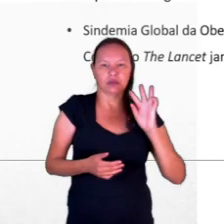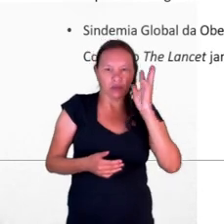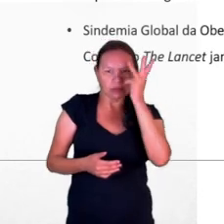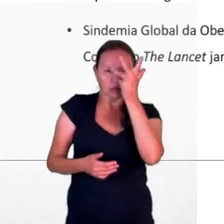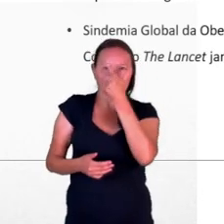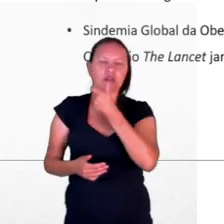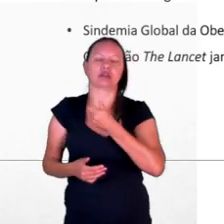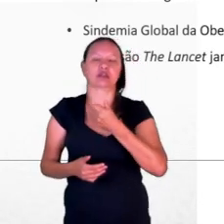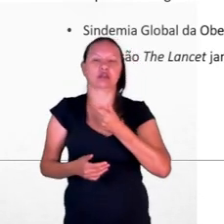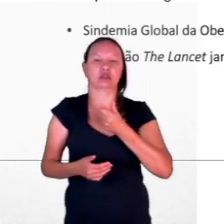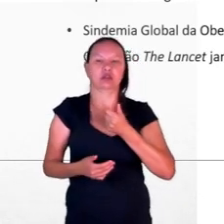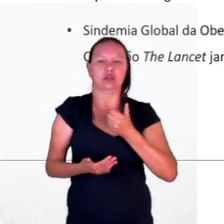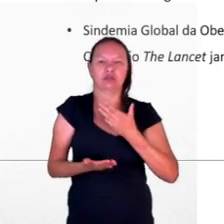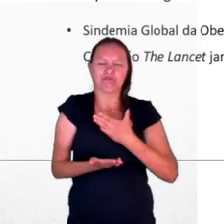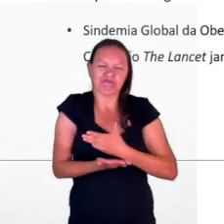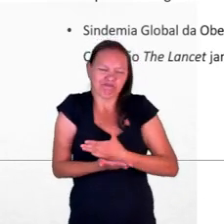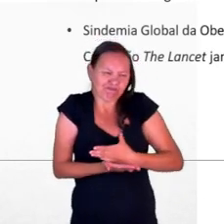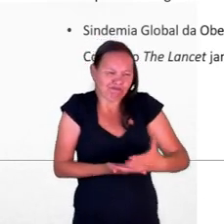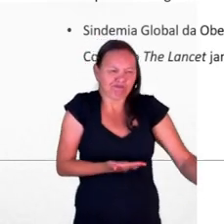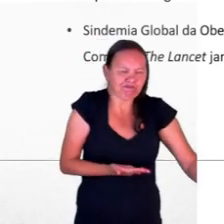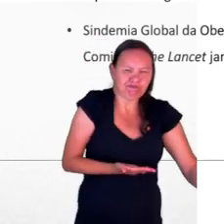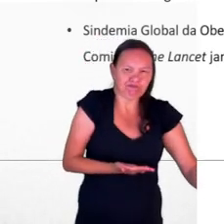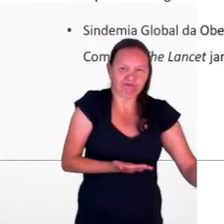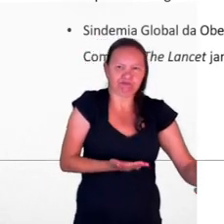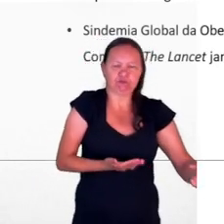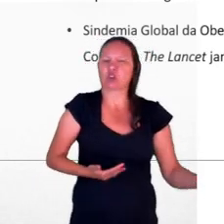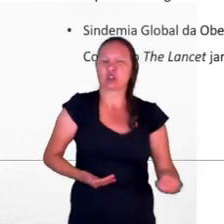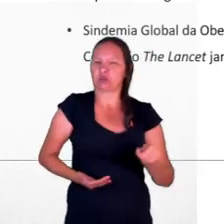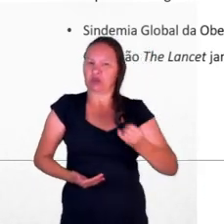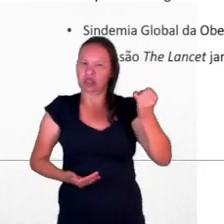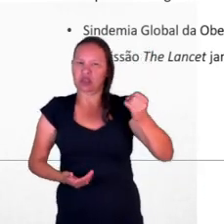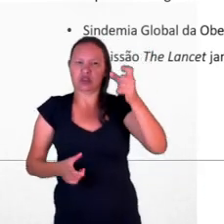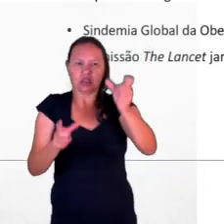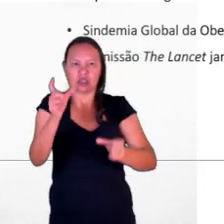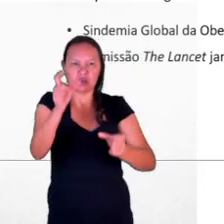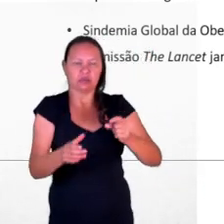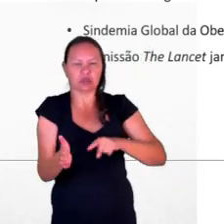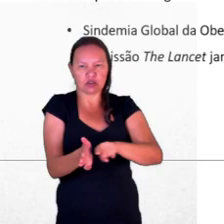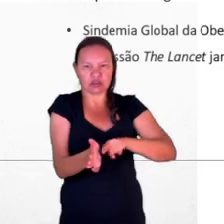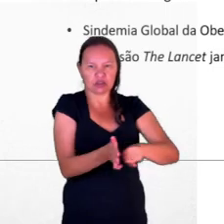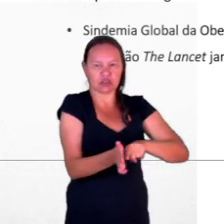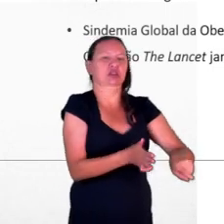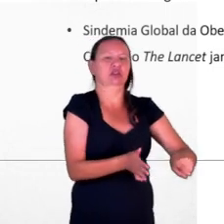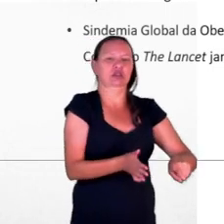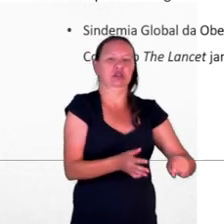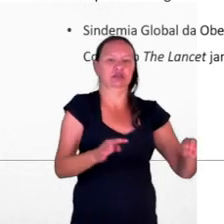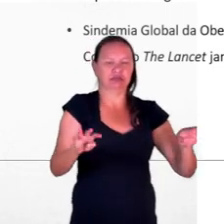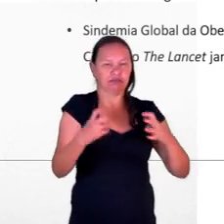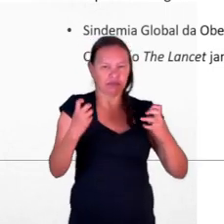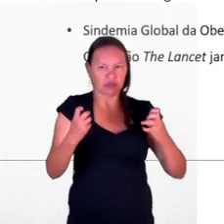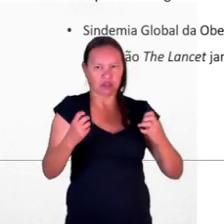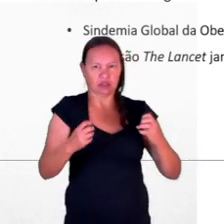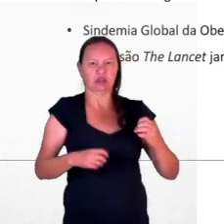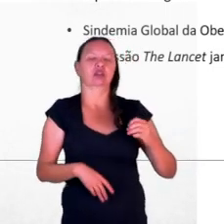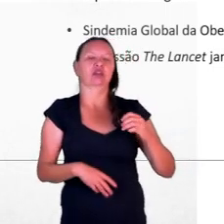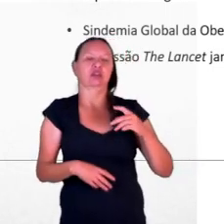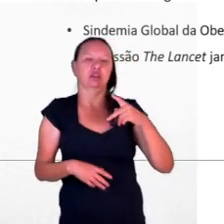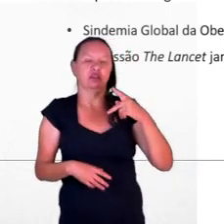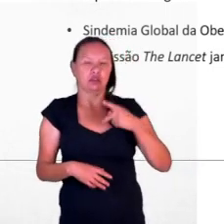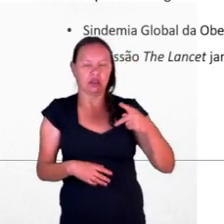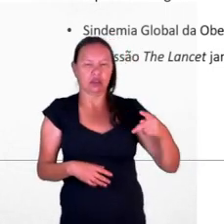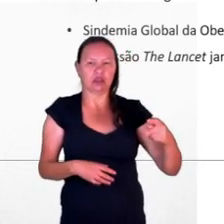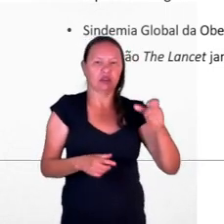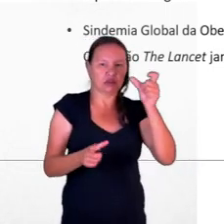anteciparam muito ao que previam os cientistas E isso está sendo reconhecido pelos experts na